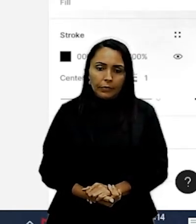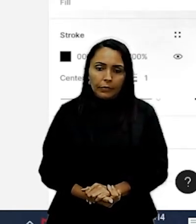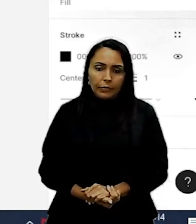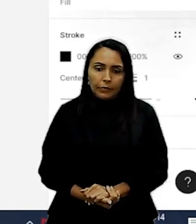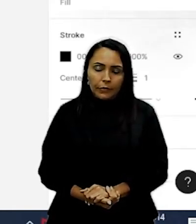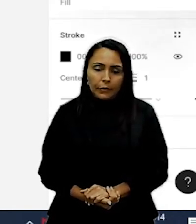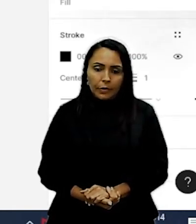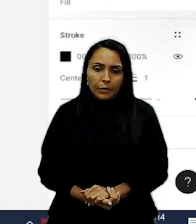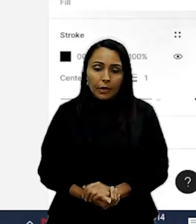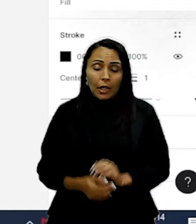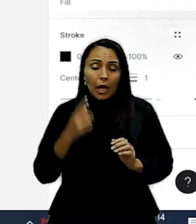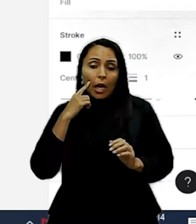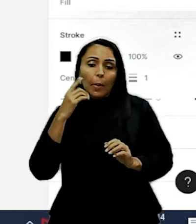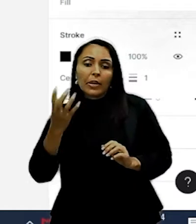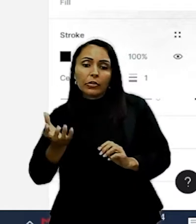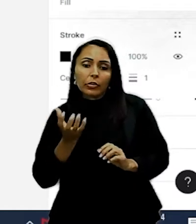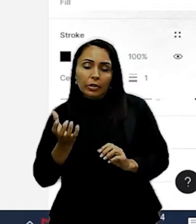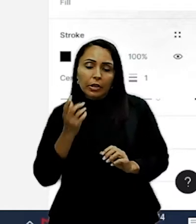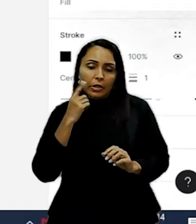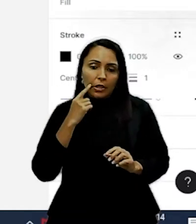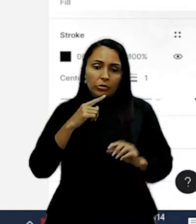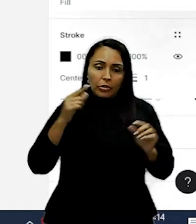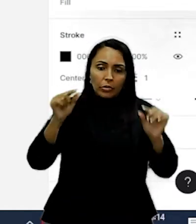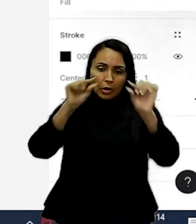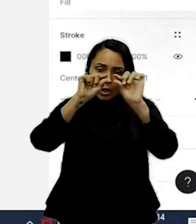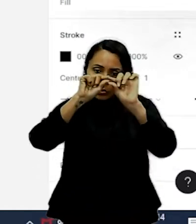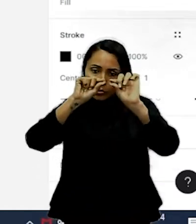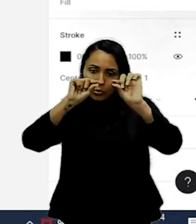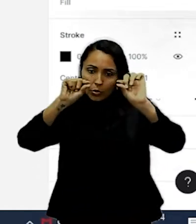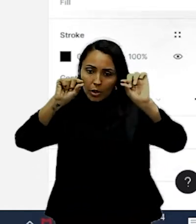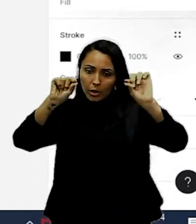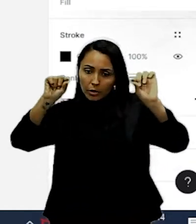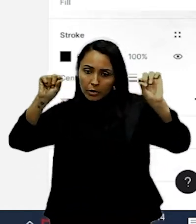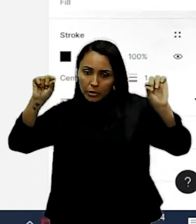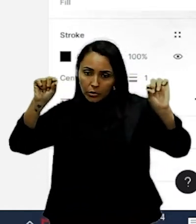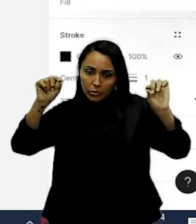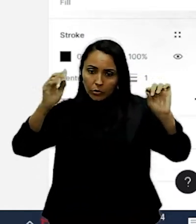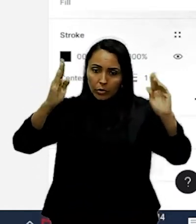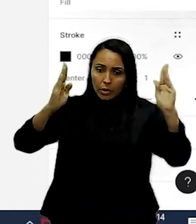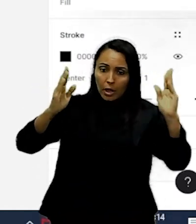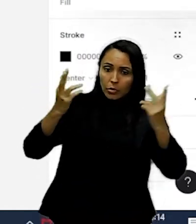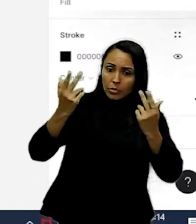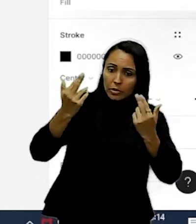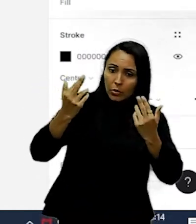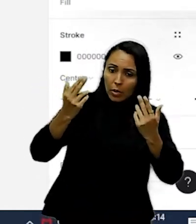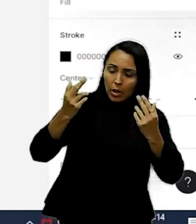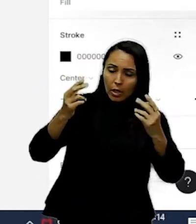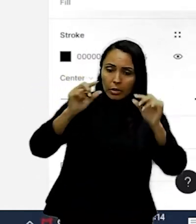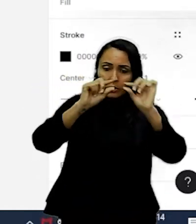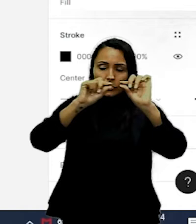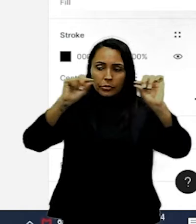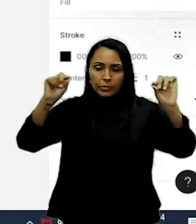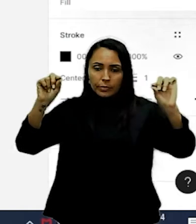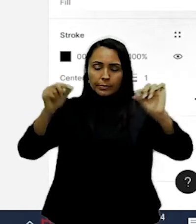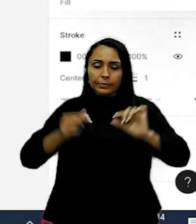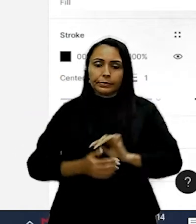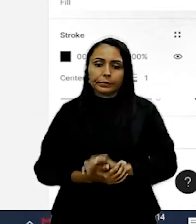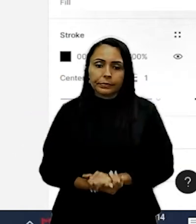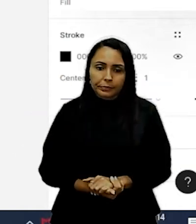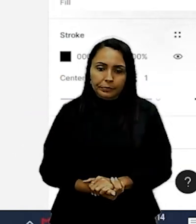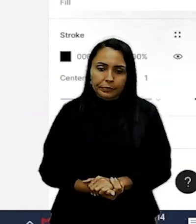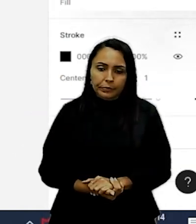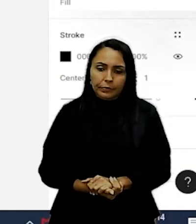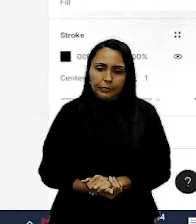Mas se eu quiser deixar o meu quadrado retinho com os lados iguais e a minha linha retinha também. Vamos lá.